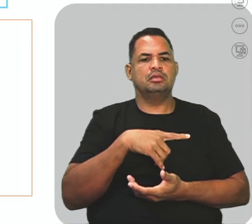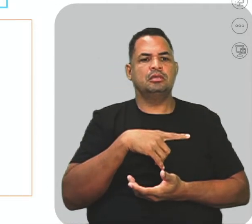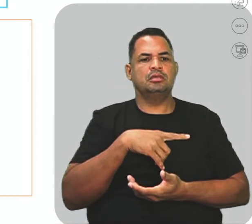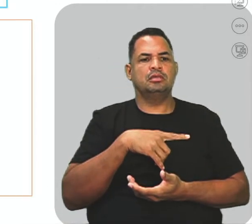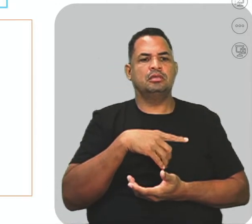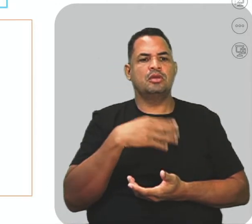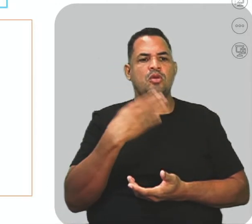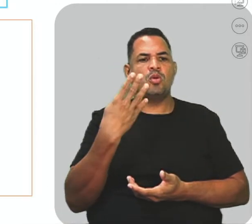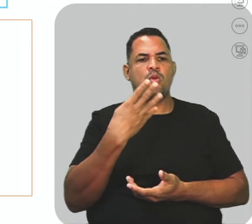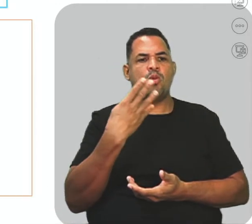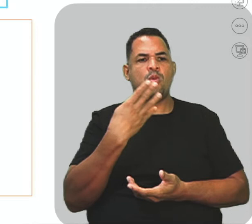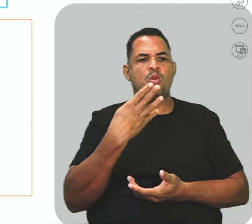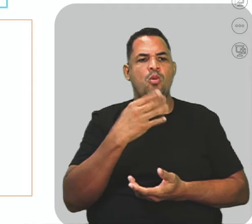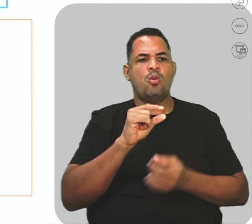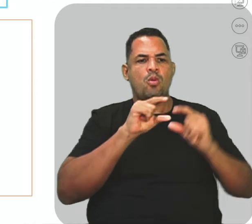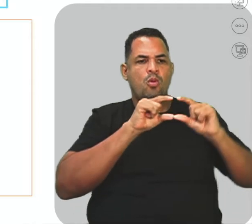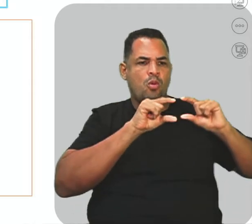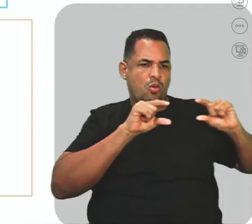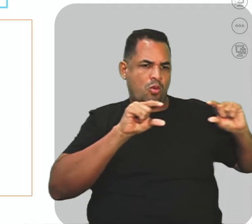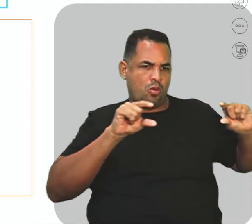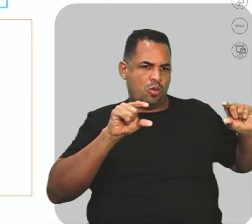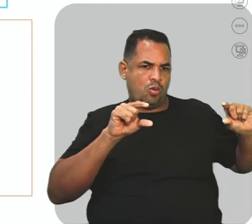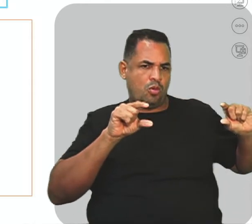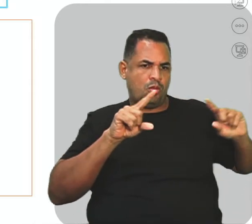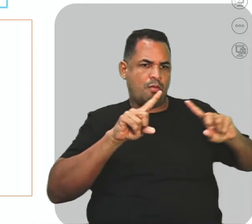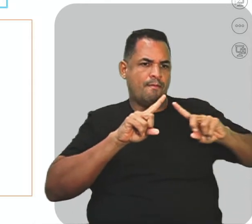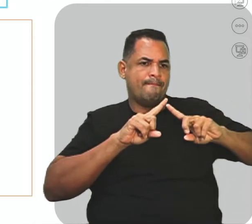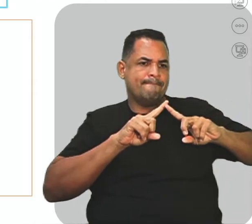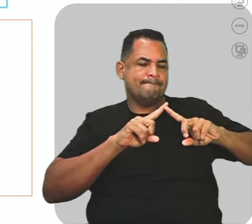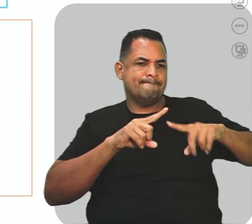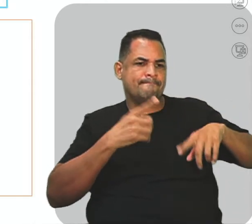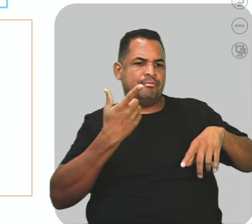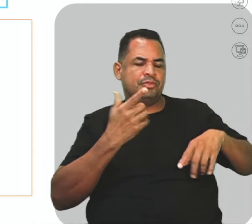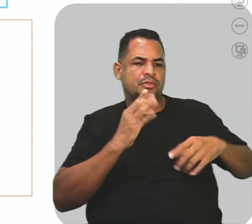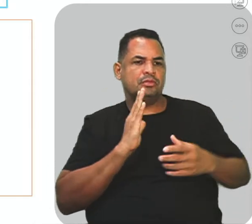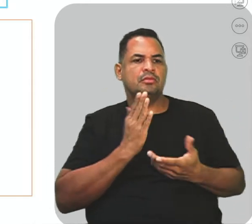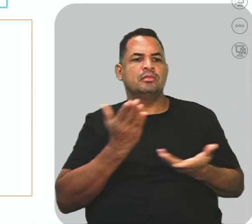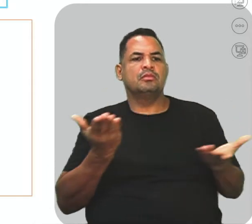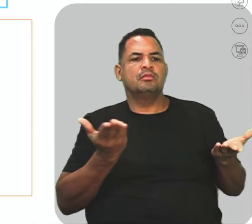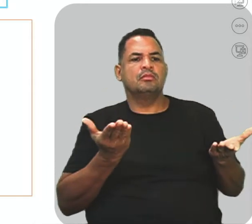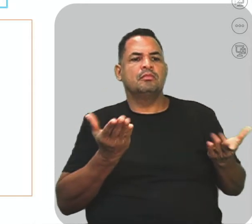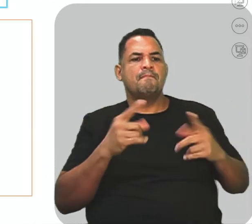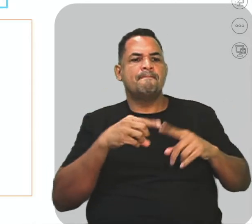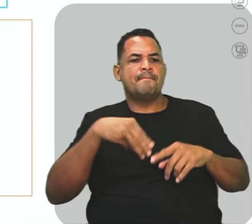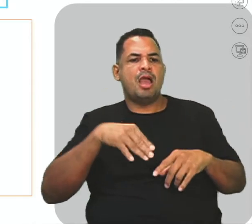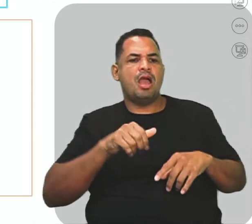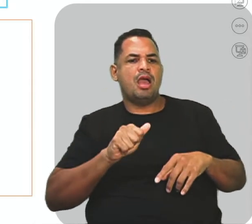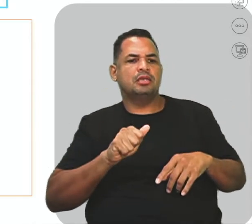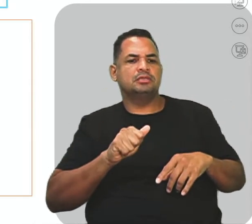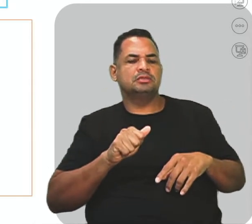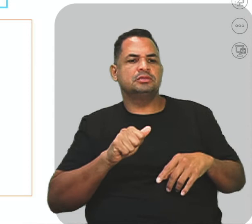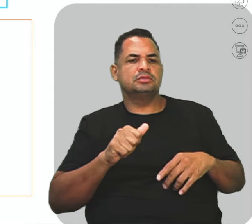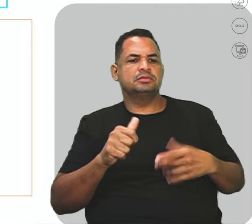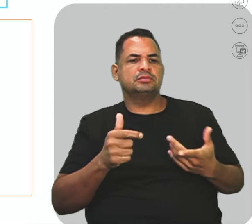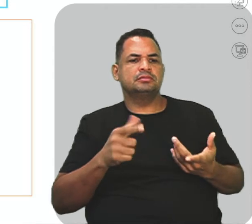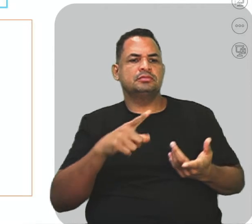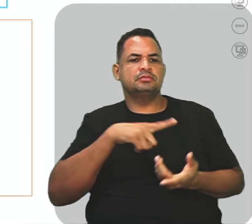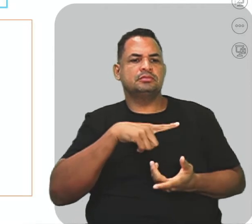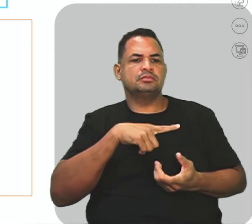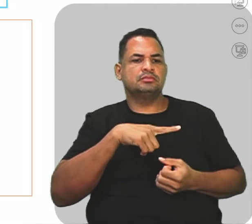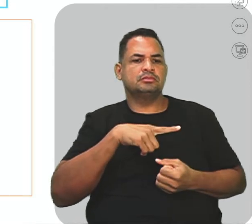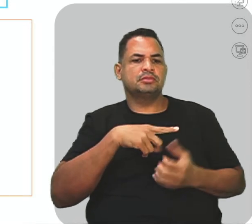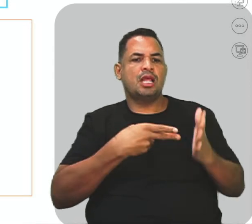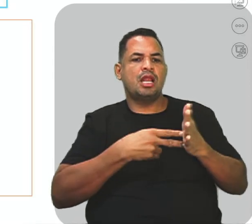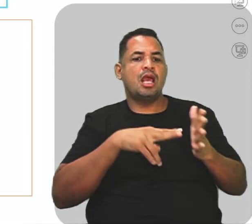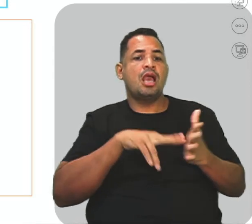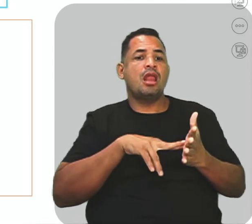quarto verso. Mas acabamos de fazer um exercício. A conjunção mas tem um sentido de